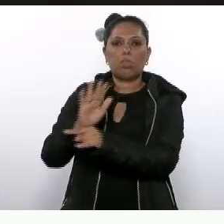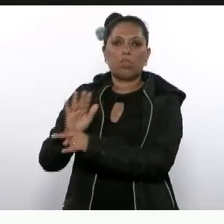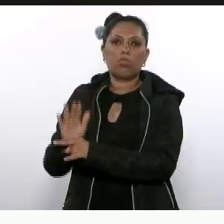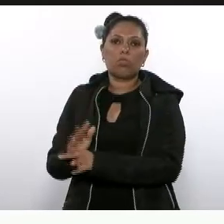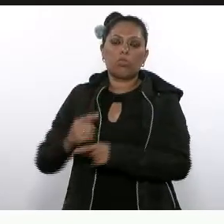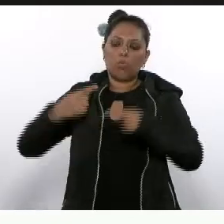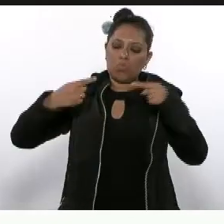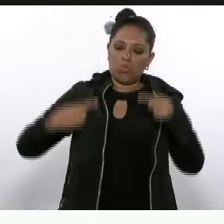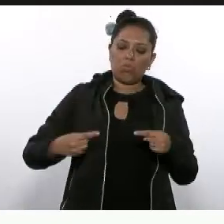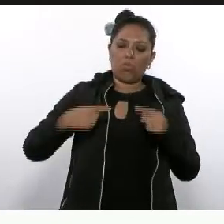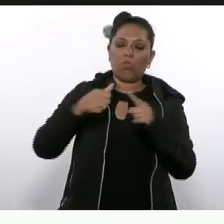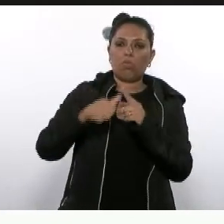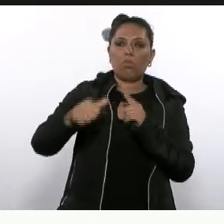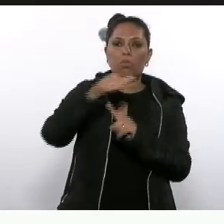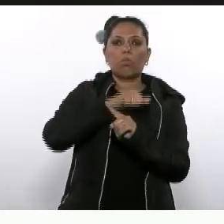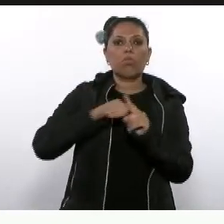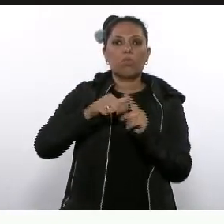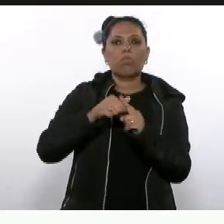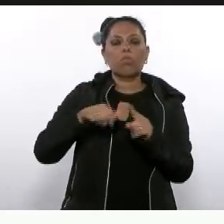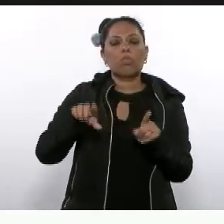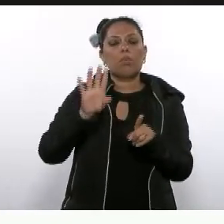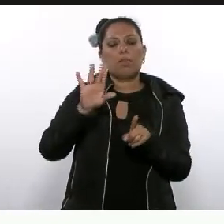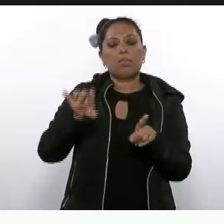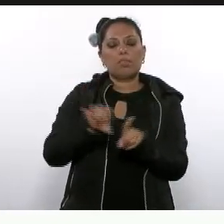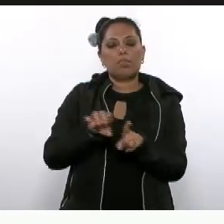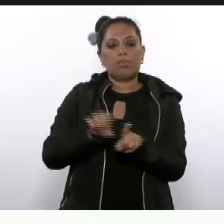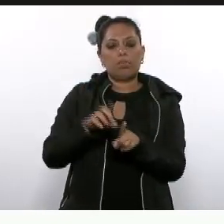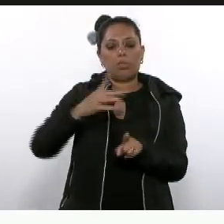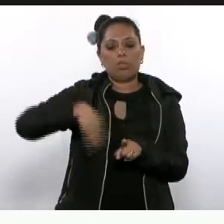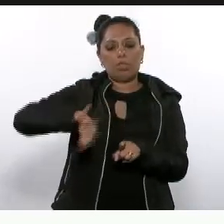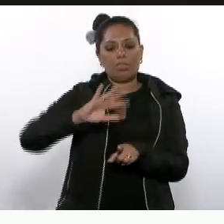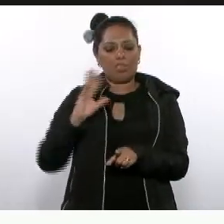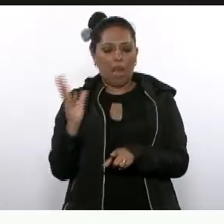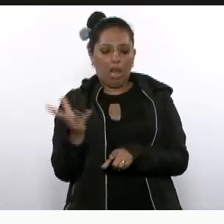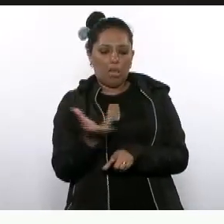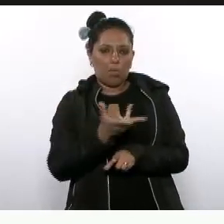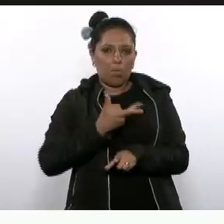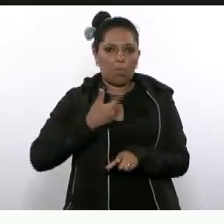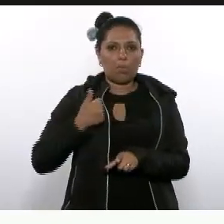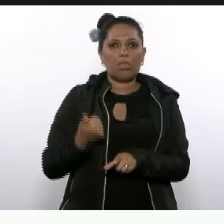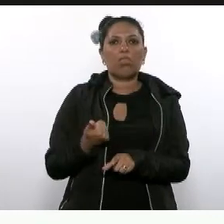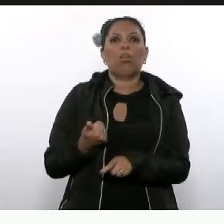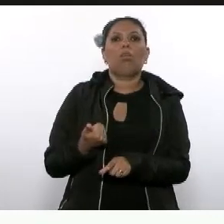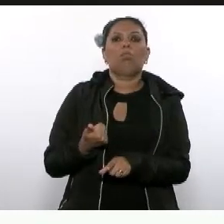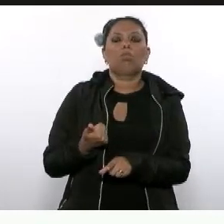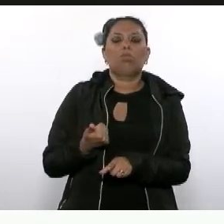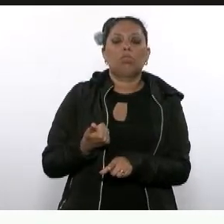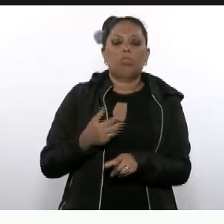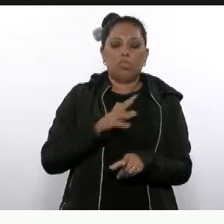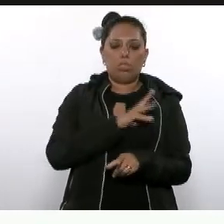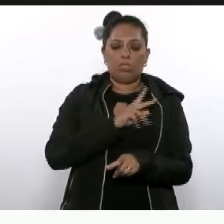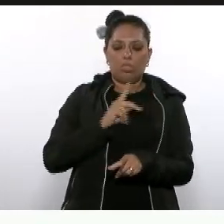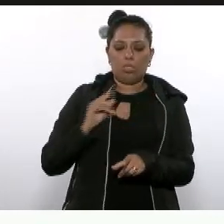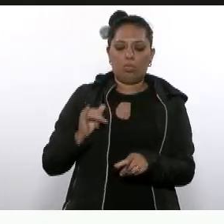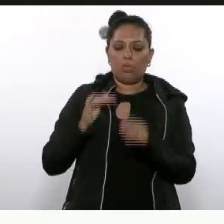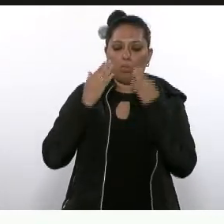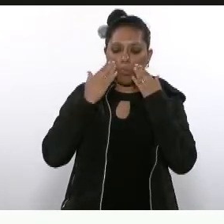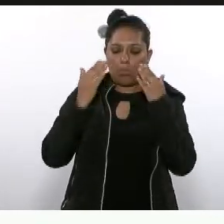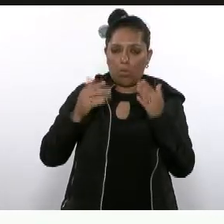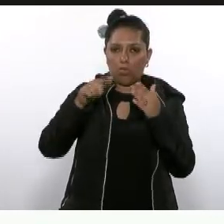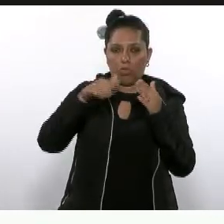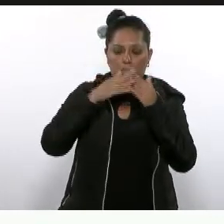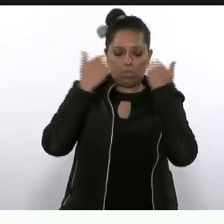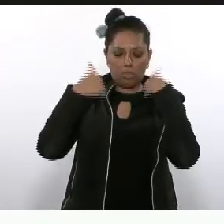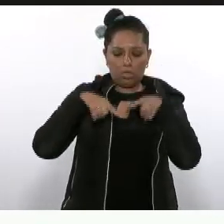do feminicídio, mas, sobretudo, a nossa capacidade. Acho que essa CPI dá um belo exemplo para essa